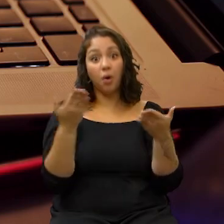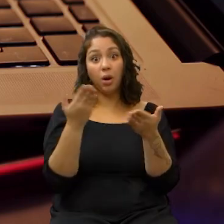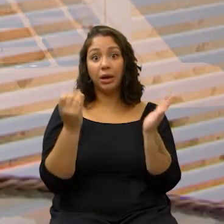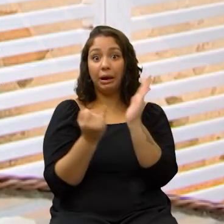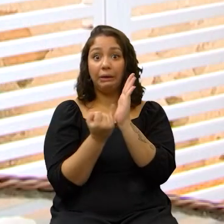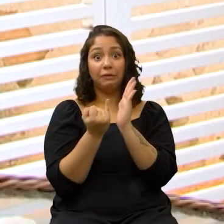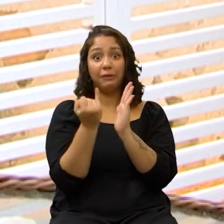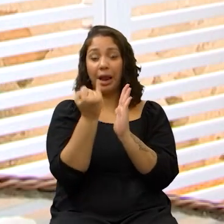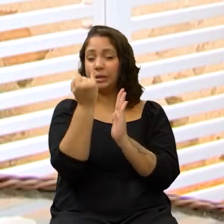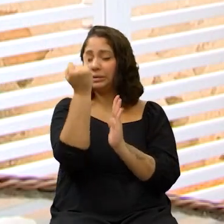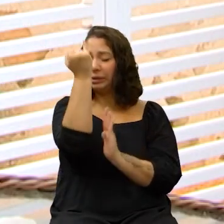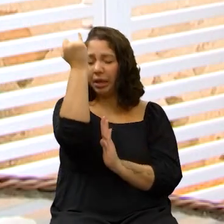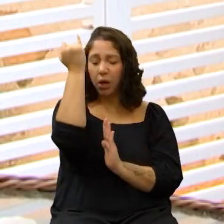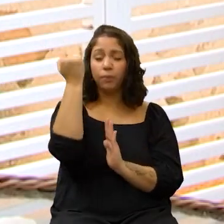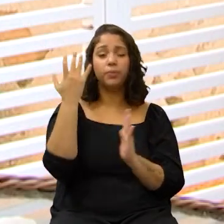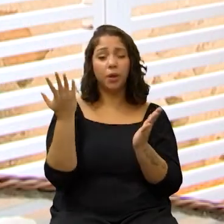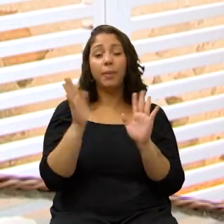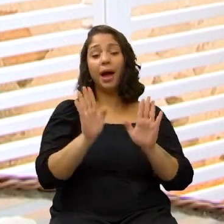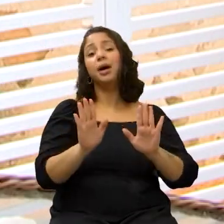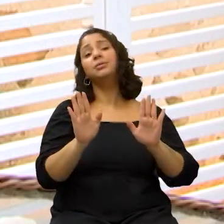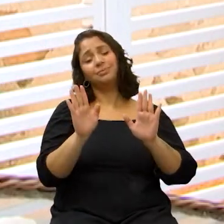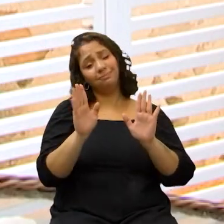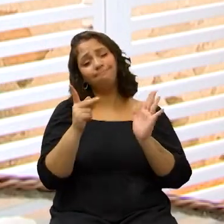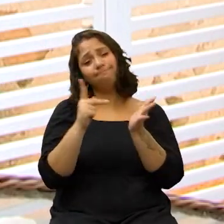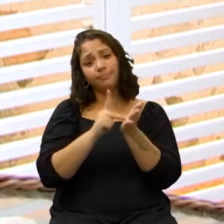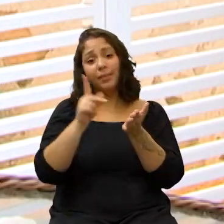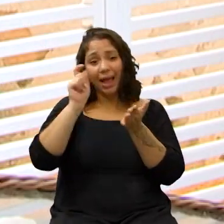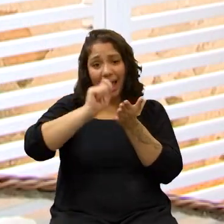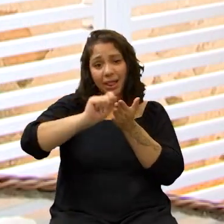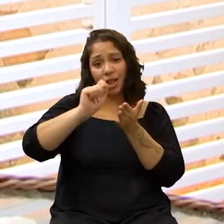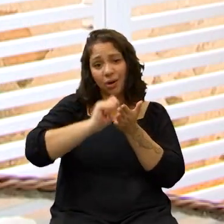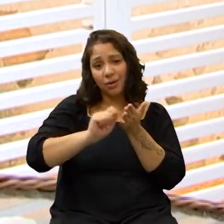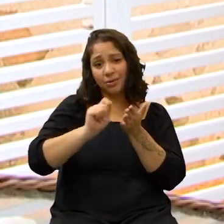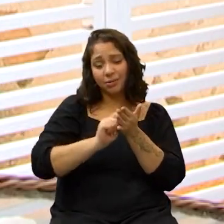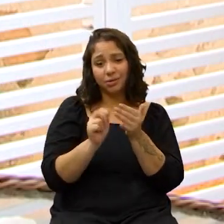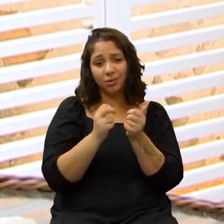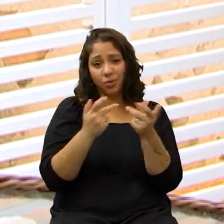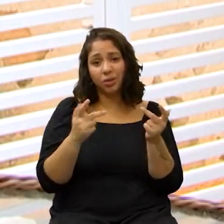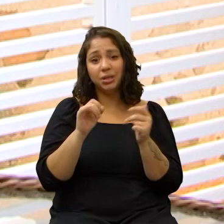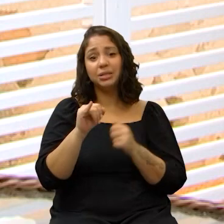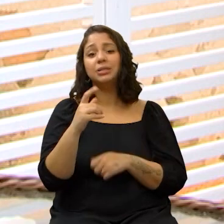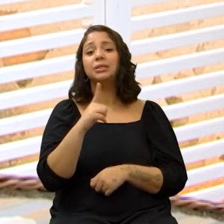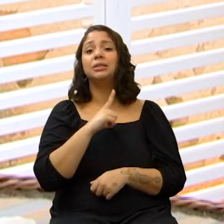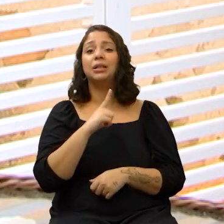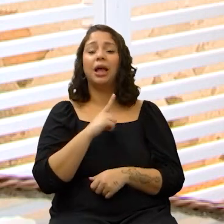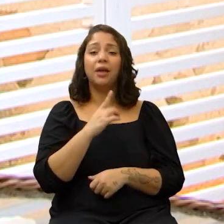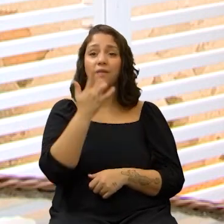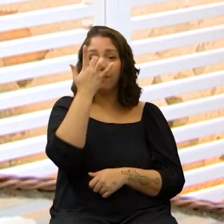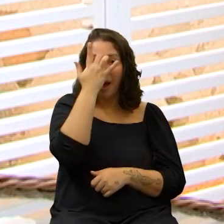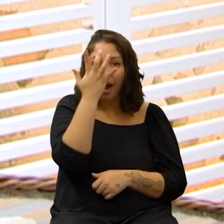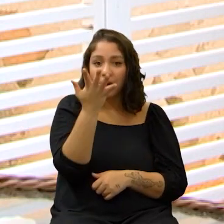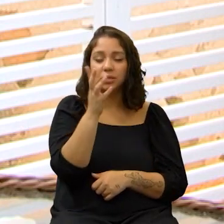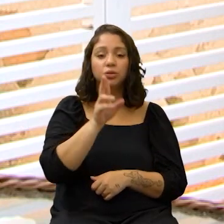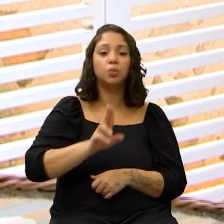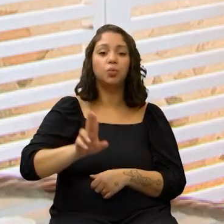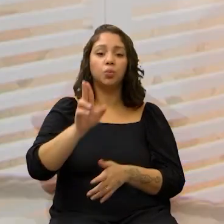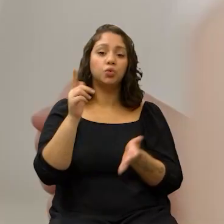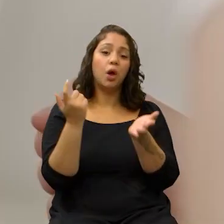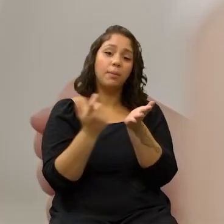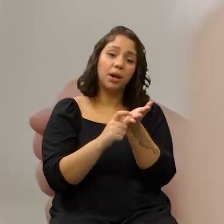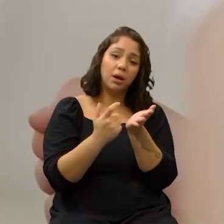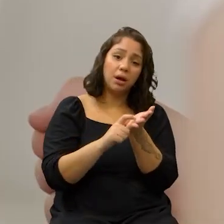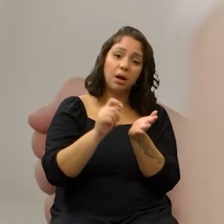de alimentos. Então é isso. Anota os recursos. Se tem facilidade com o uso